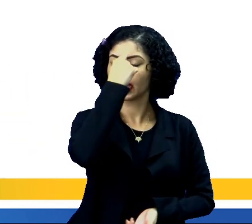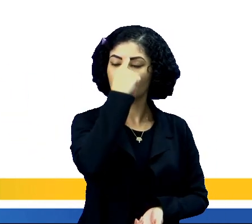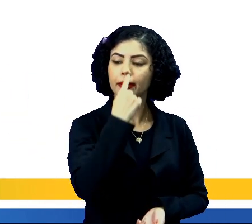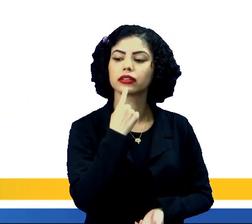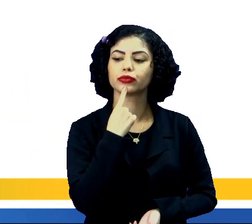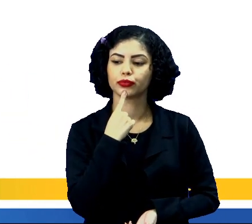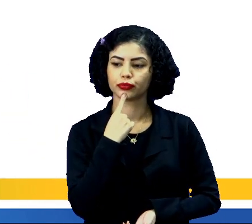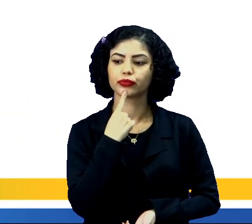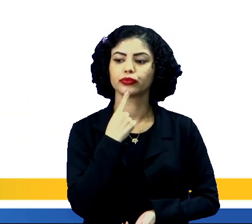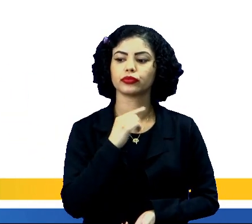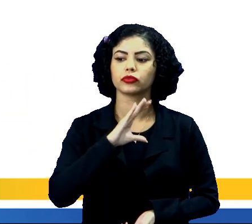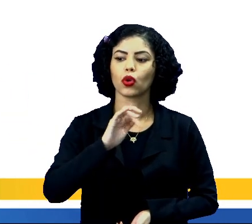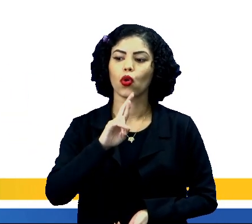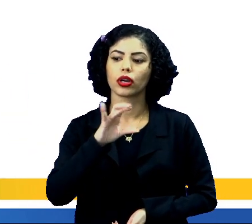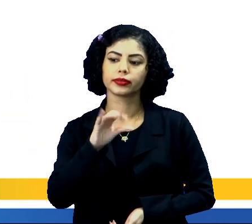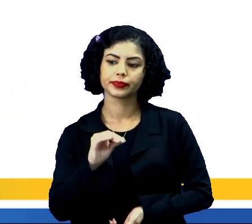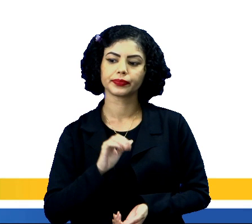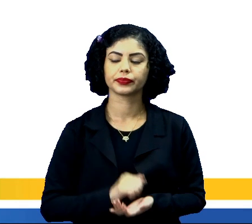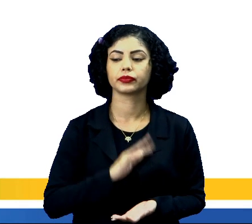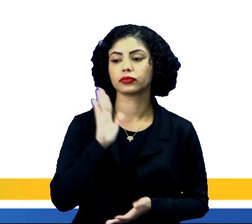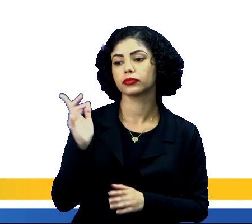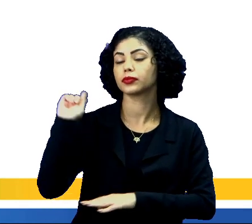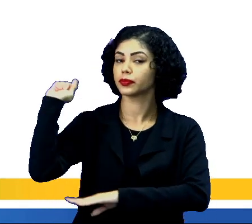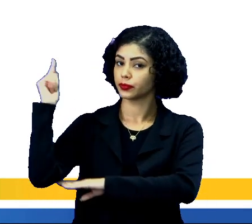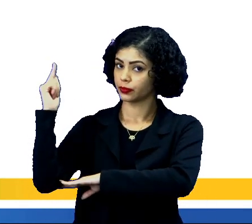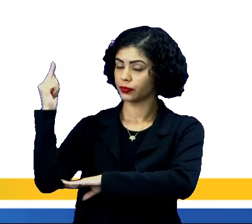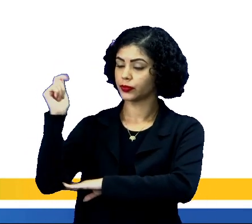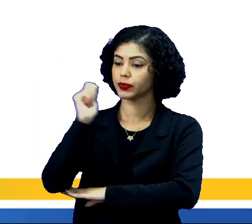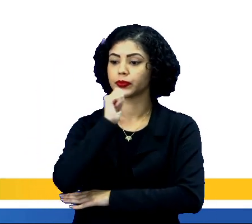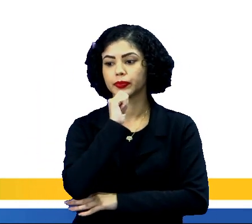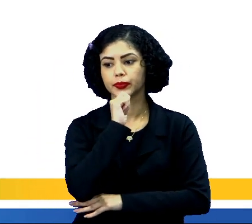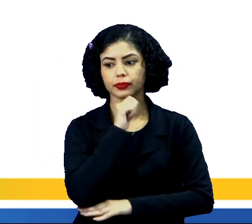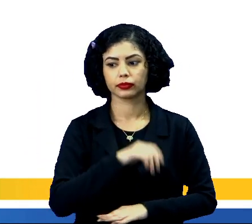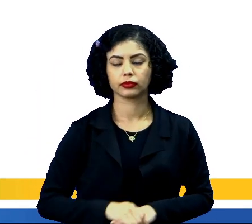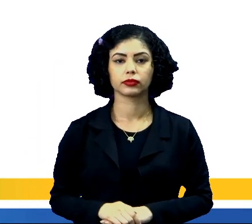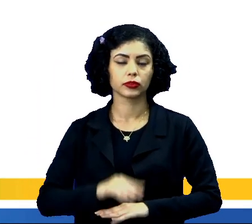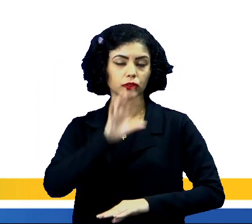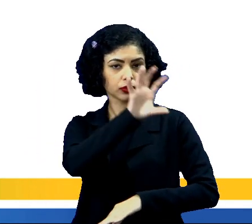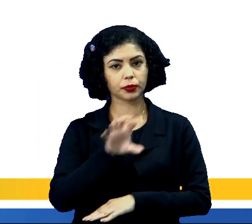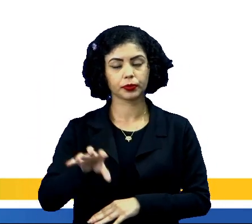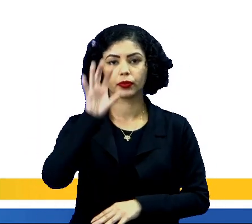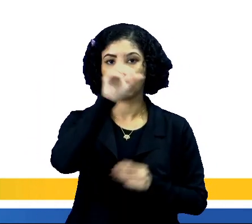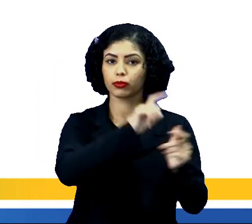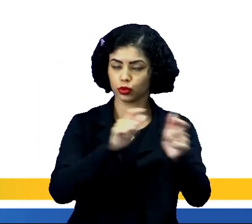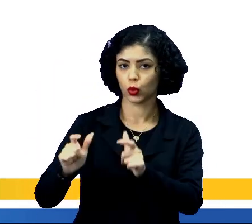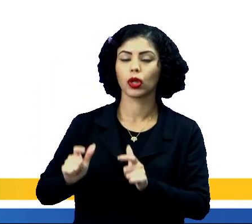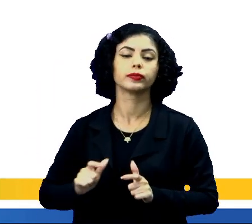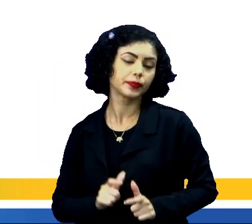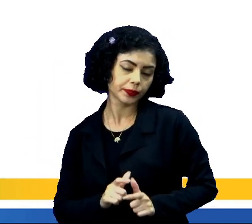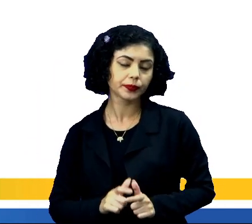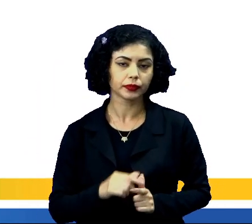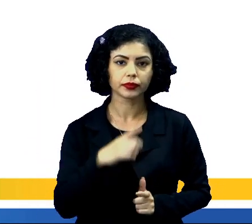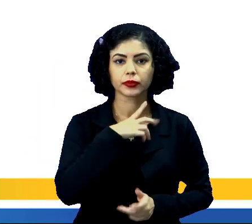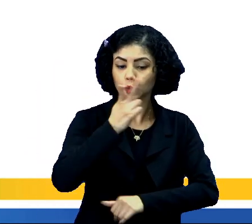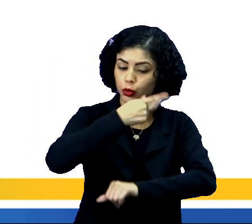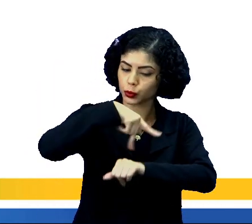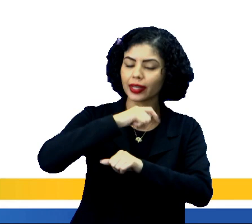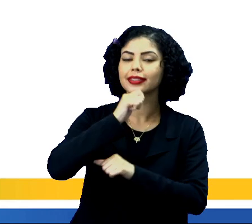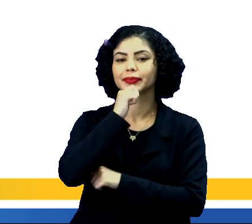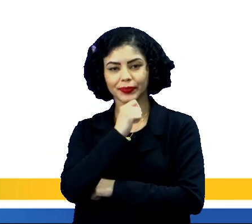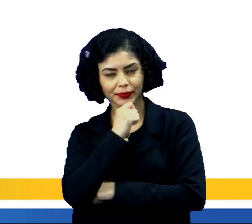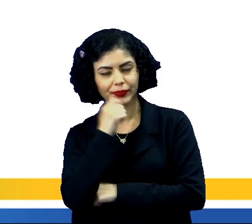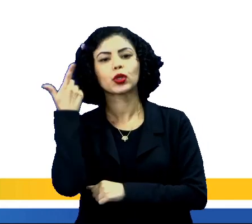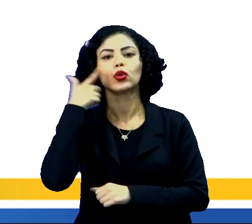de um croquis, já voltado mais para a área da geografia, né? Um croquis aí de um mapa, de um espaço, né? A gente tem os países